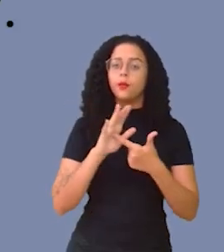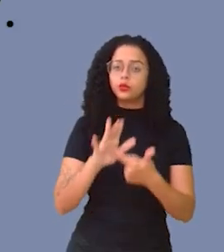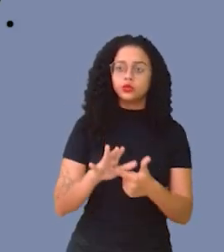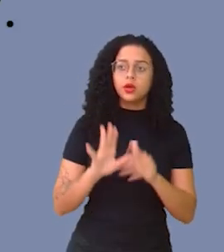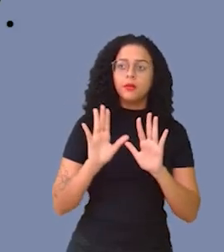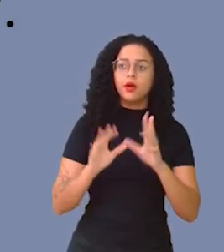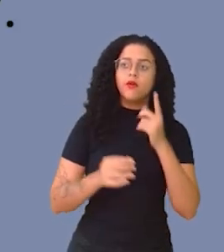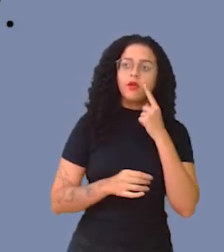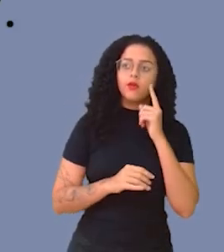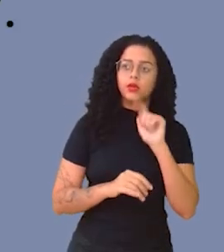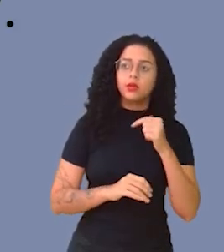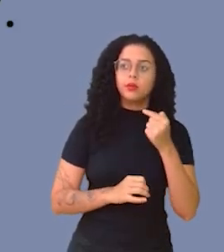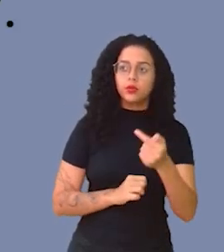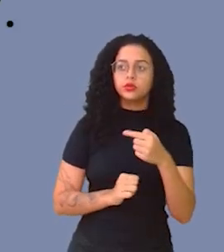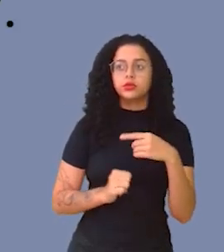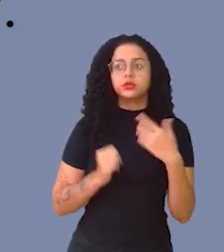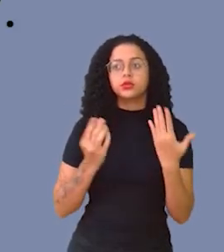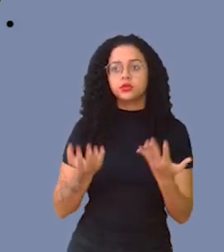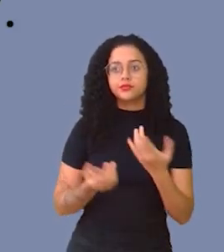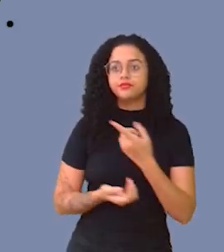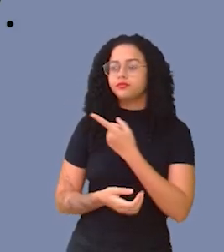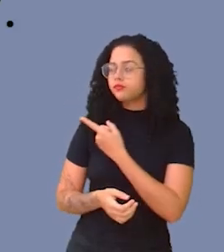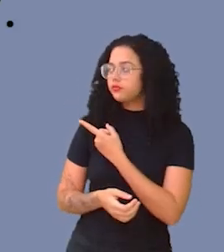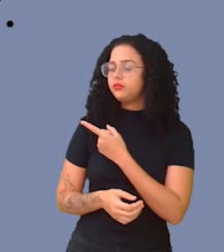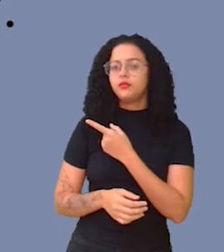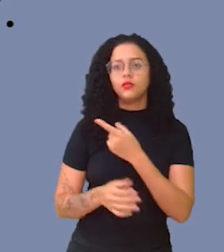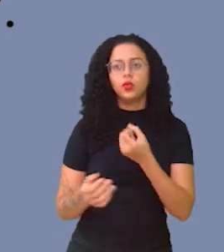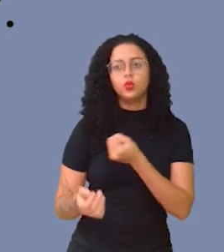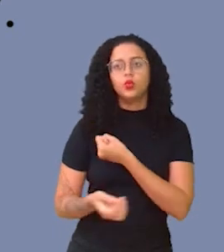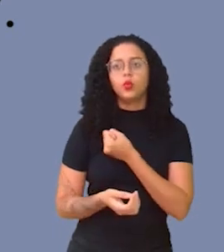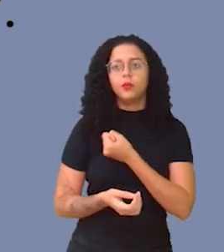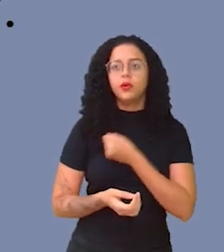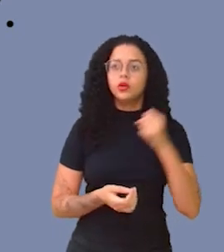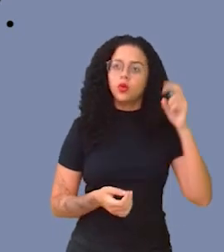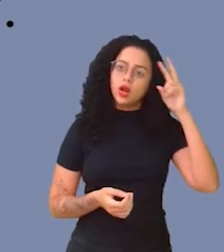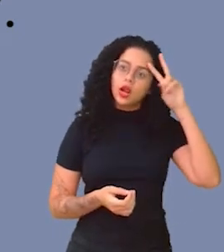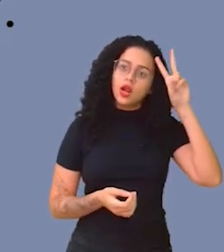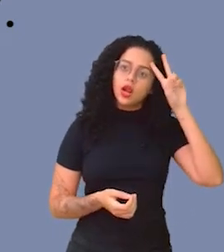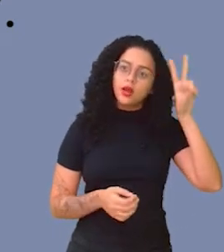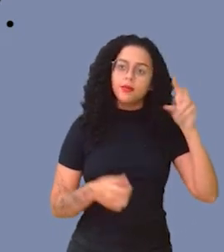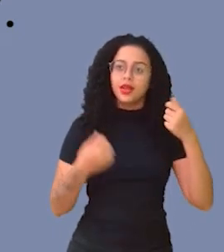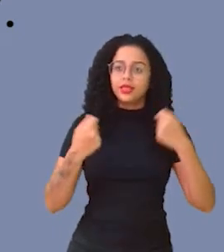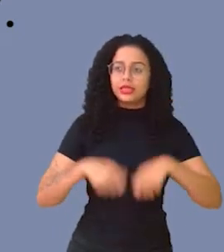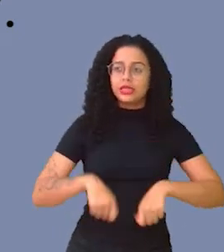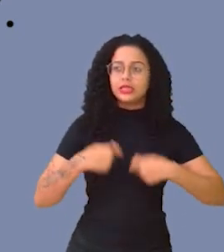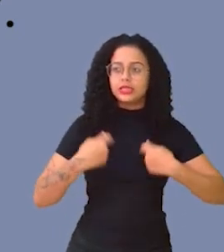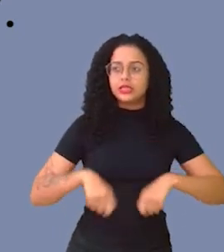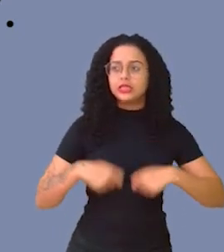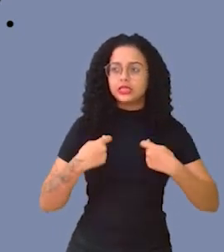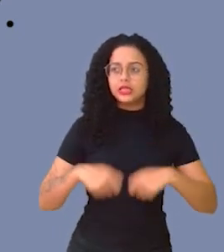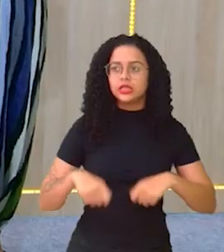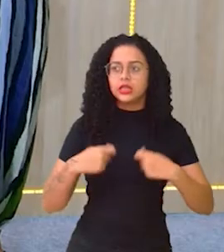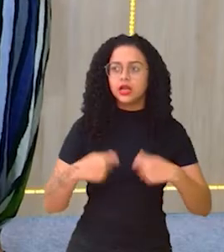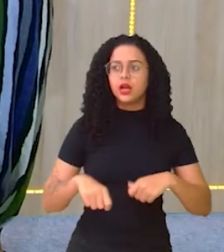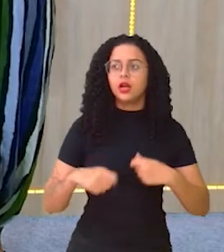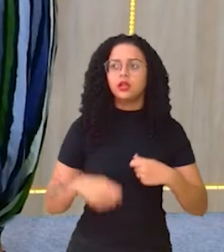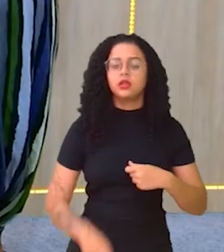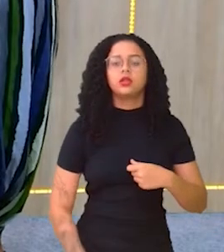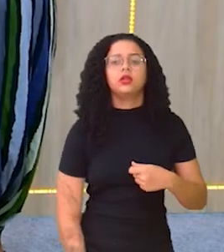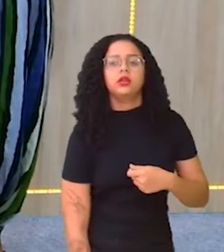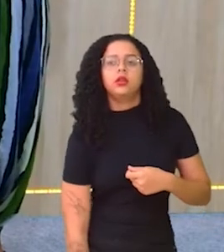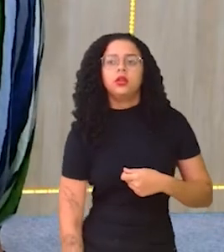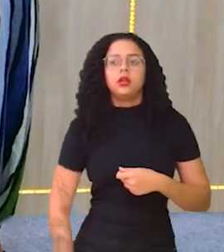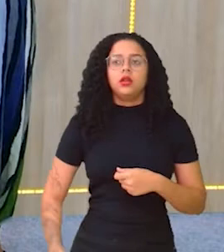ver daqui a pouco. Então, esse número, ele lembra a gente a necessidade de